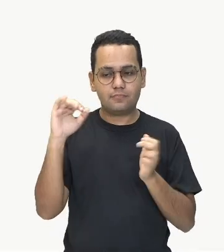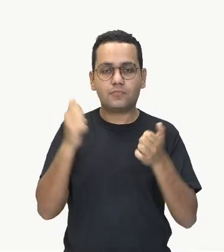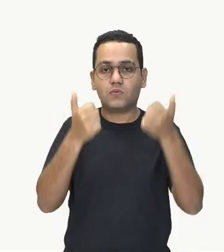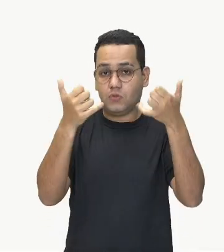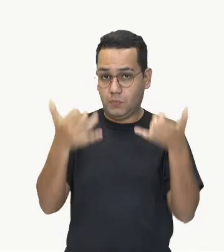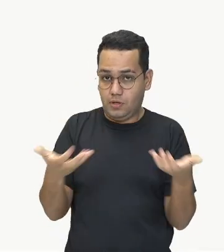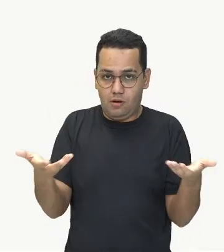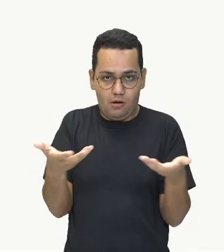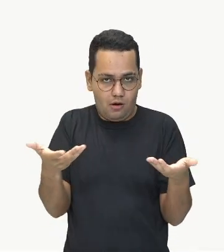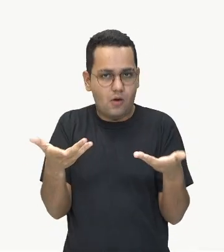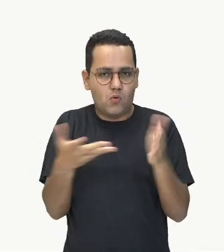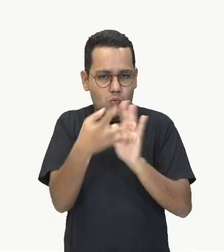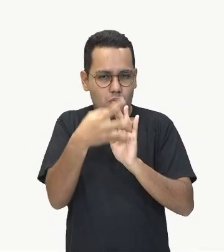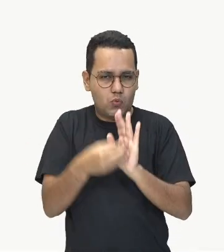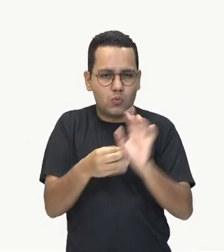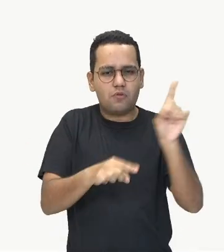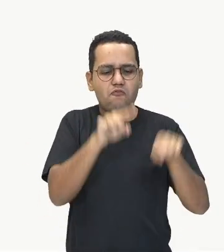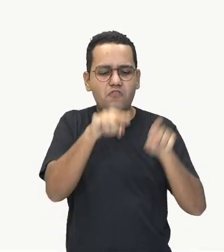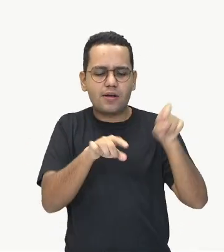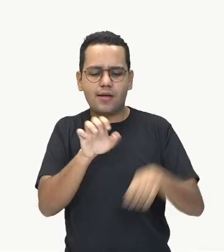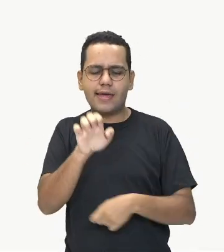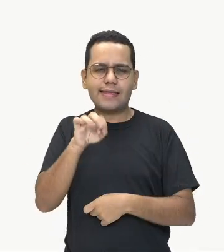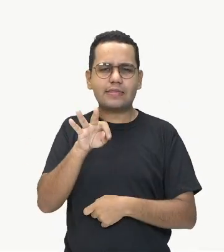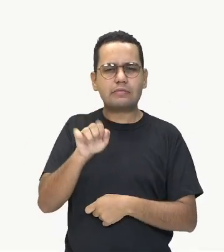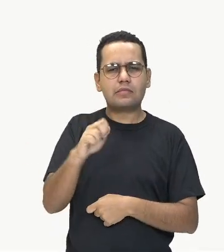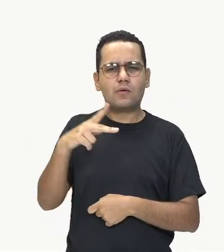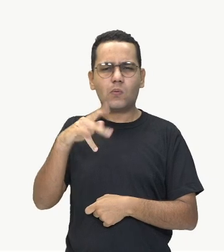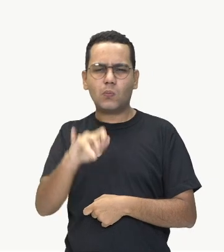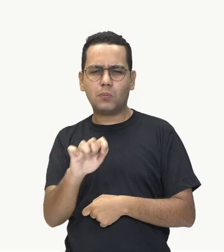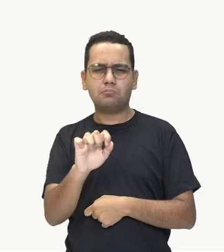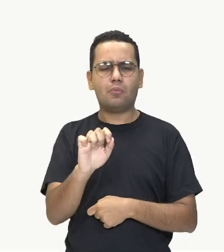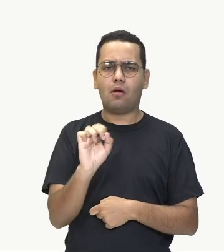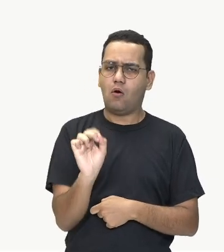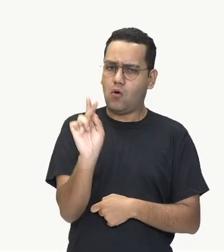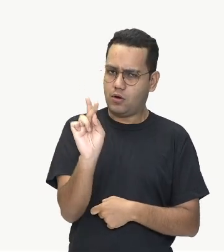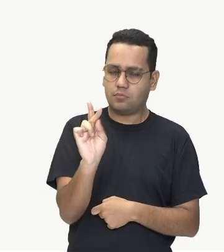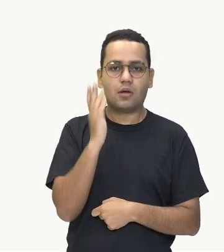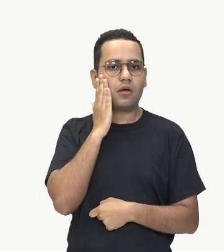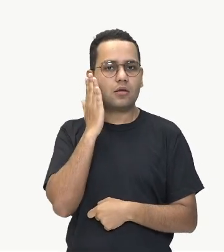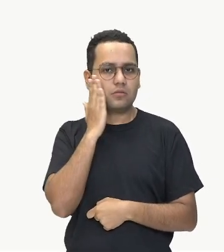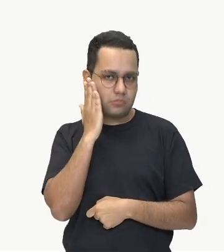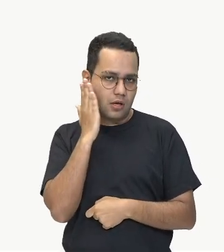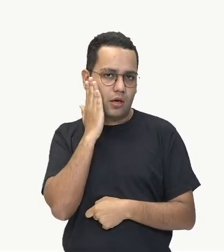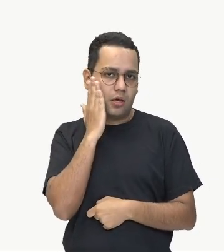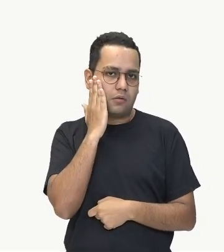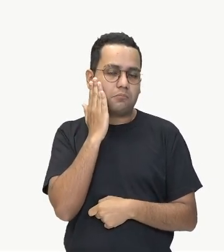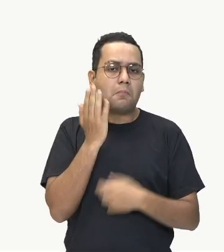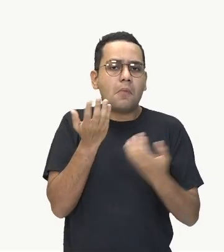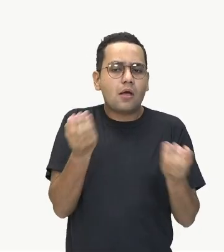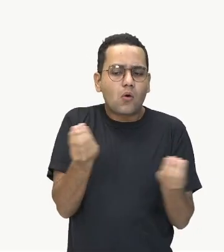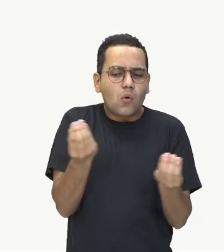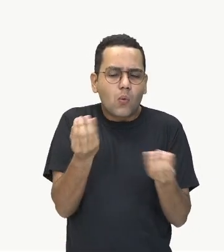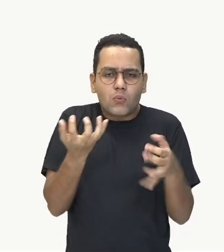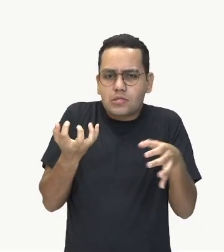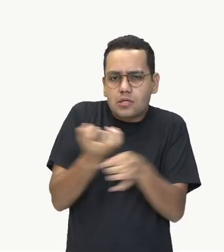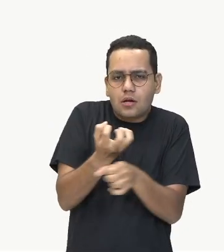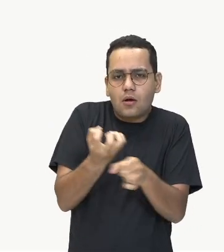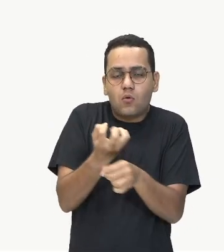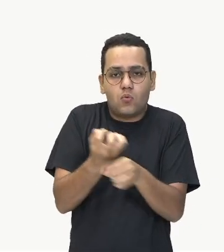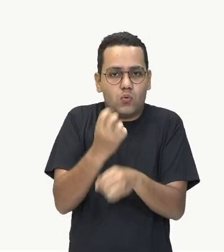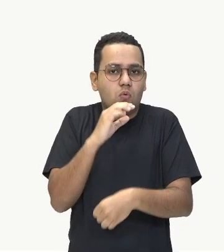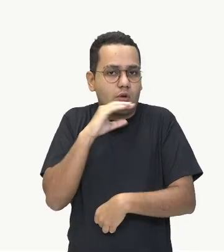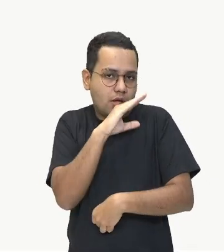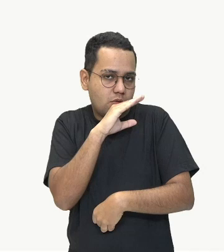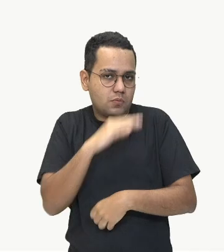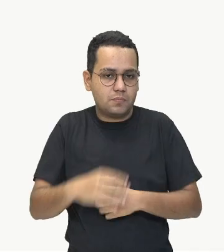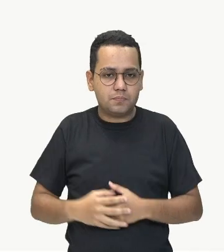Ok eu sei do calor mas como é que eu calculo este de calor este calor pode ser representado como del H ou